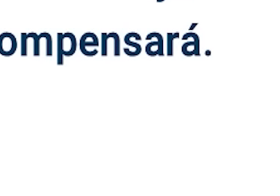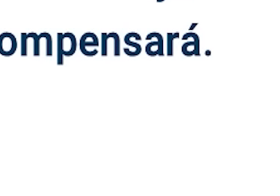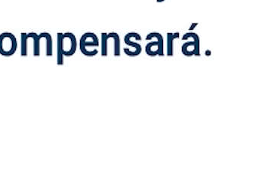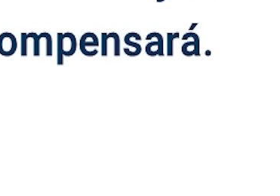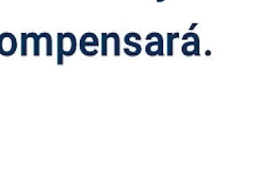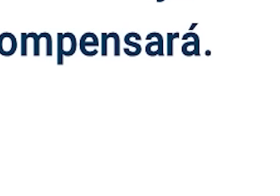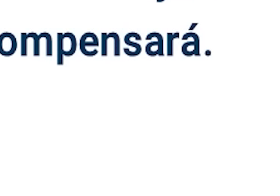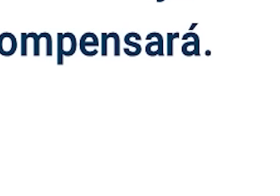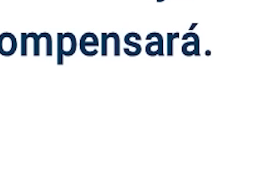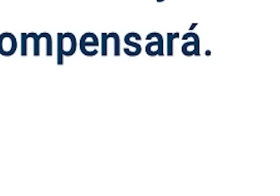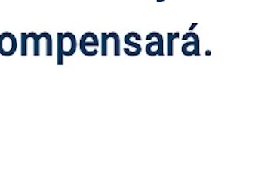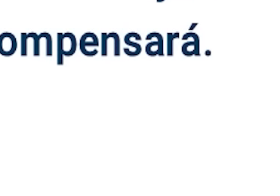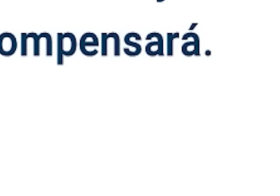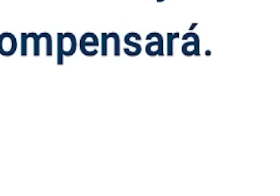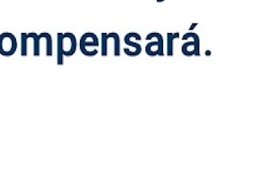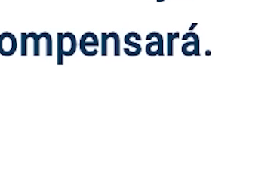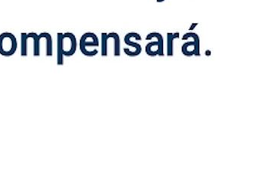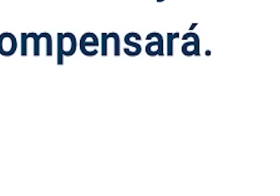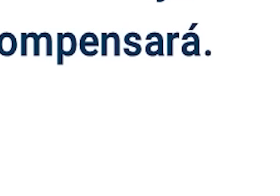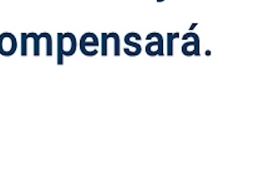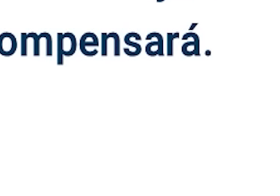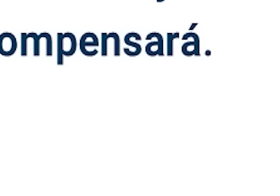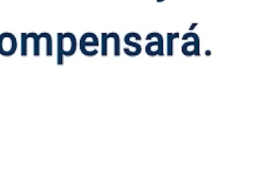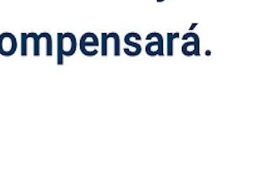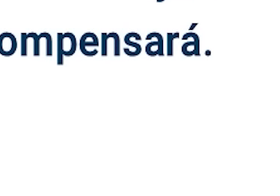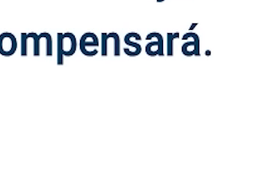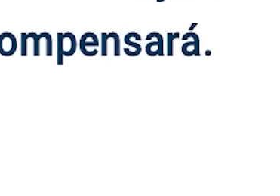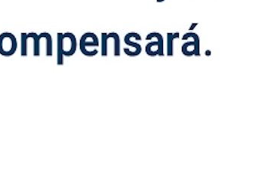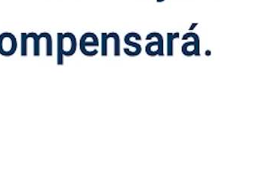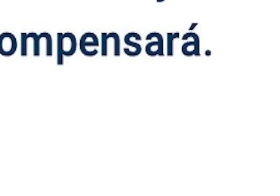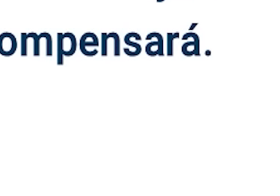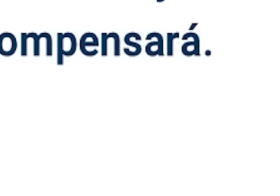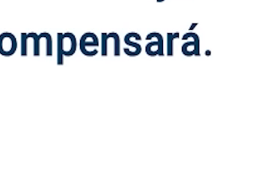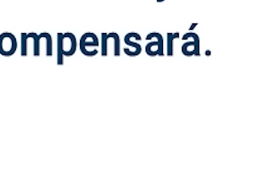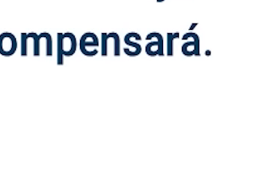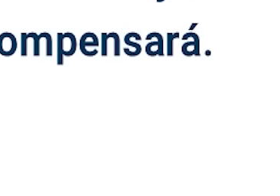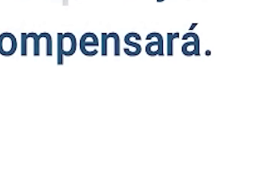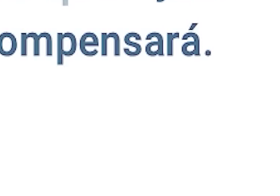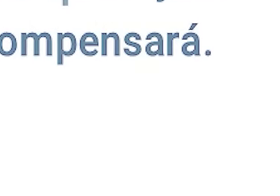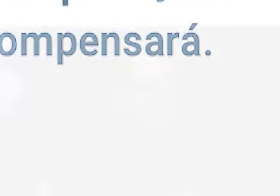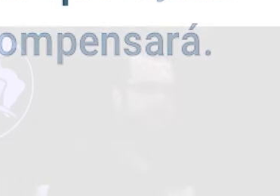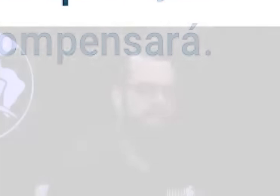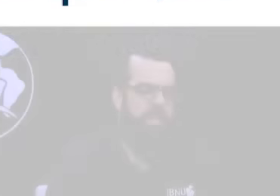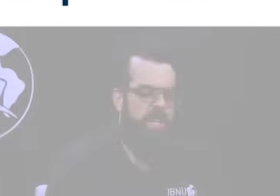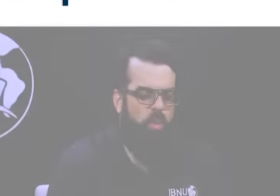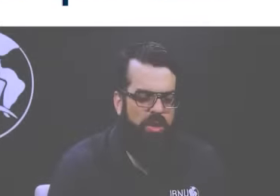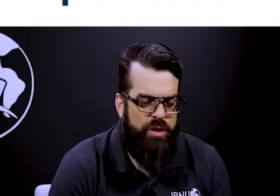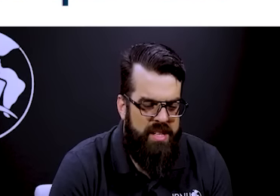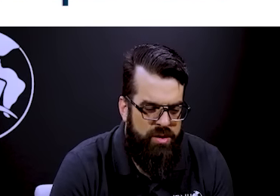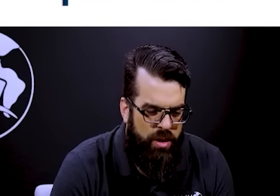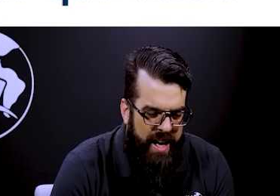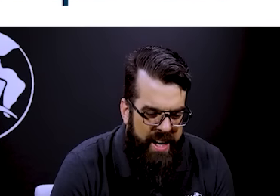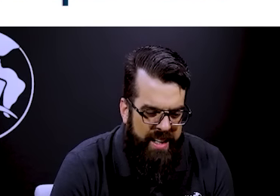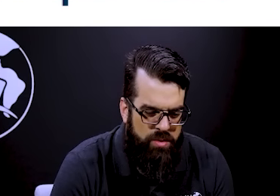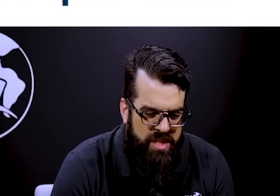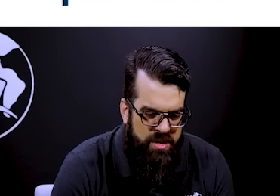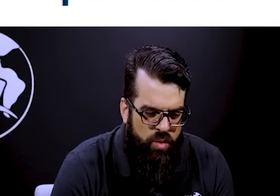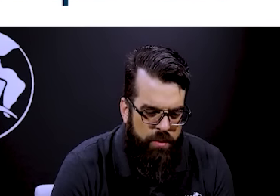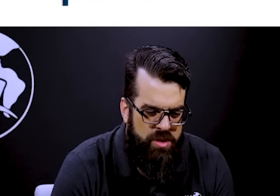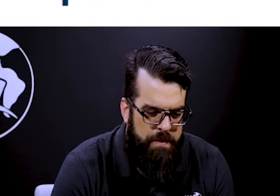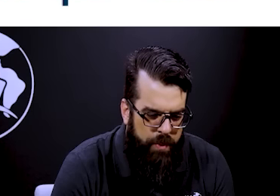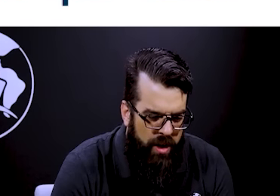segredo. E o seu Pai, que vê o que é feito em segredo, o recompensará. E quando vocês orarem,